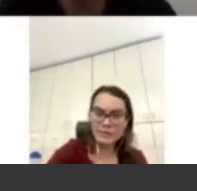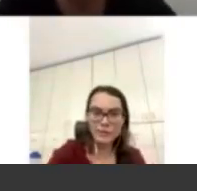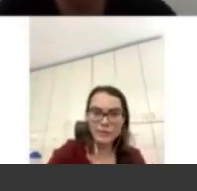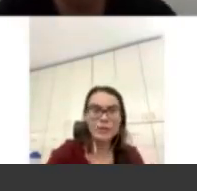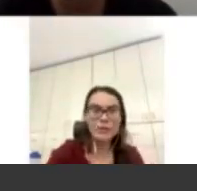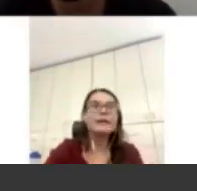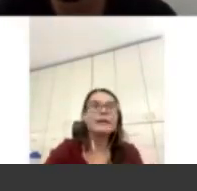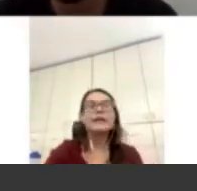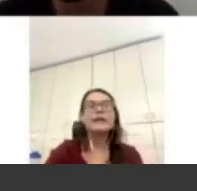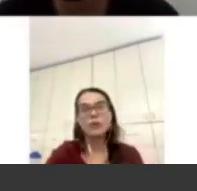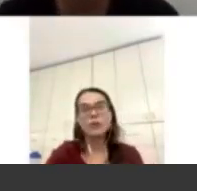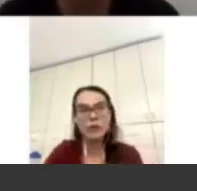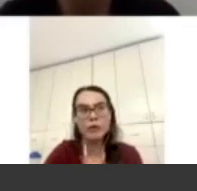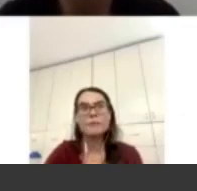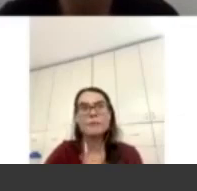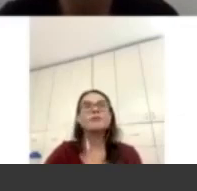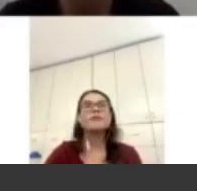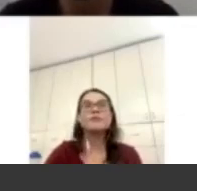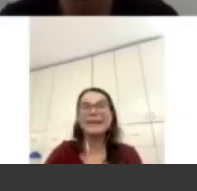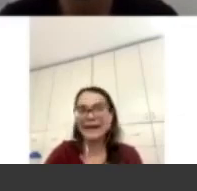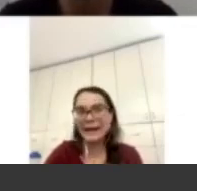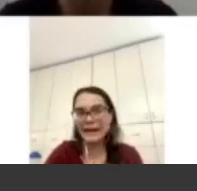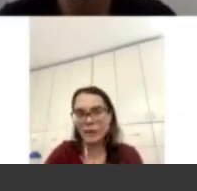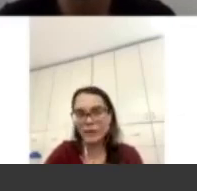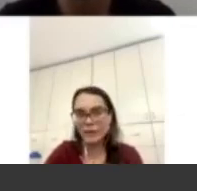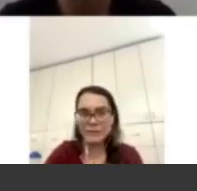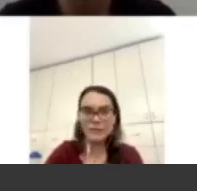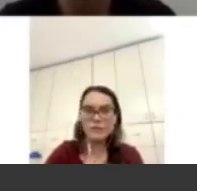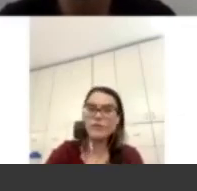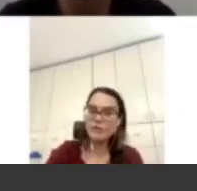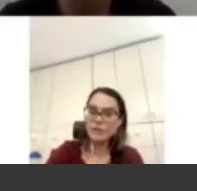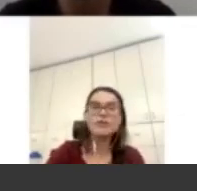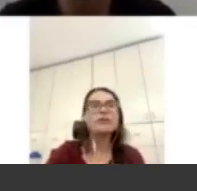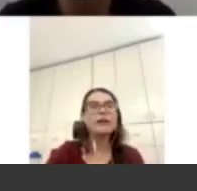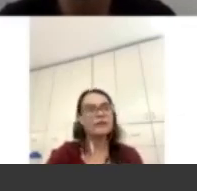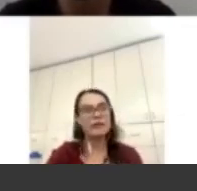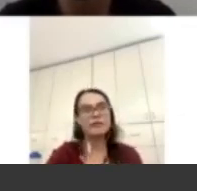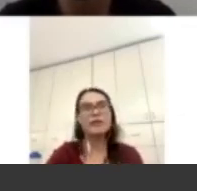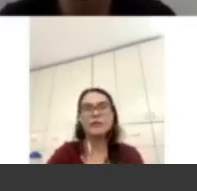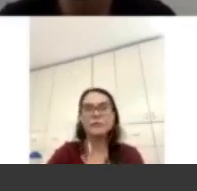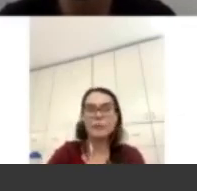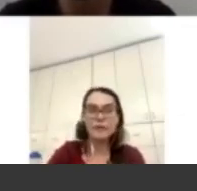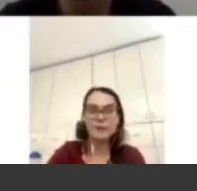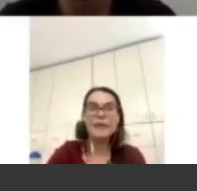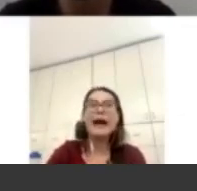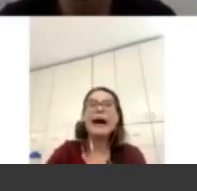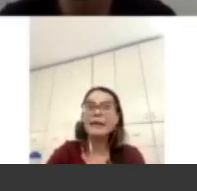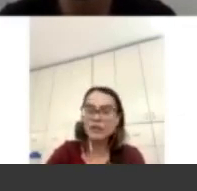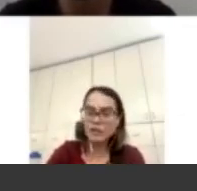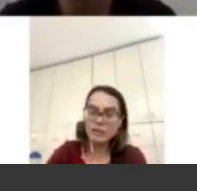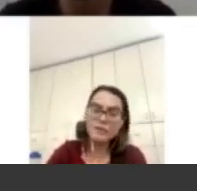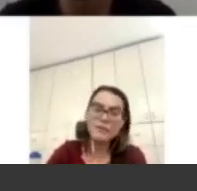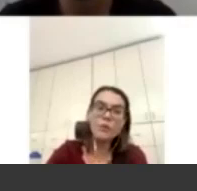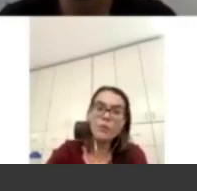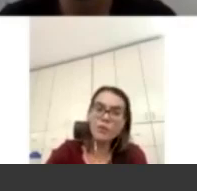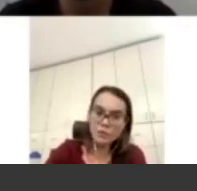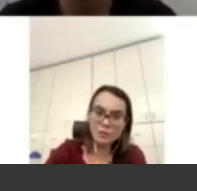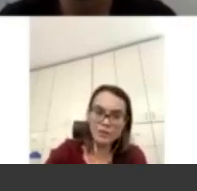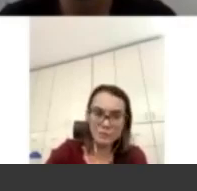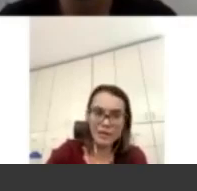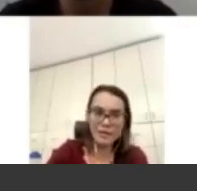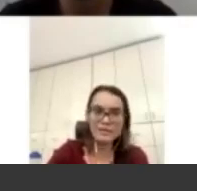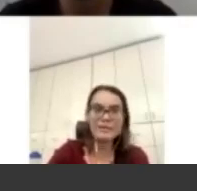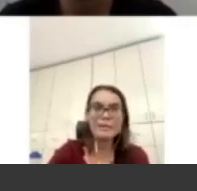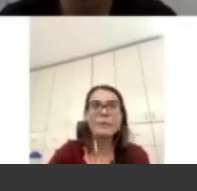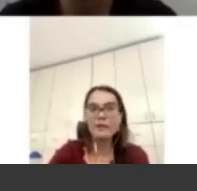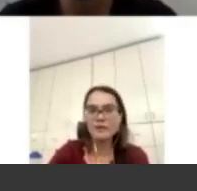são condições crônicas em saúde. Dentro do e-book, você pode, inclusive, clicar em qualquer uma dessas condições que ele te leva direto para a página. Além disso, nós temos